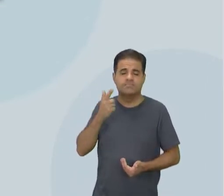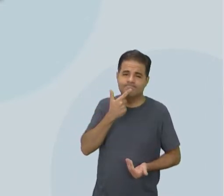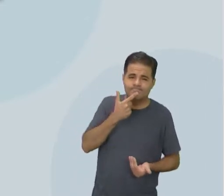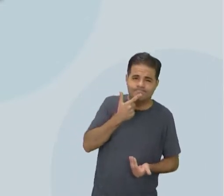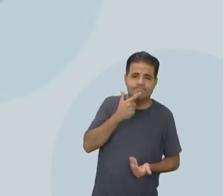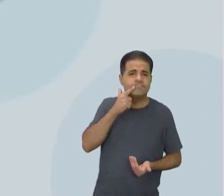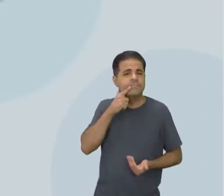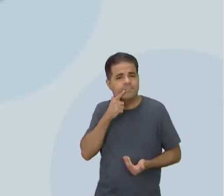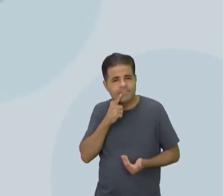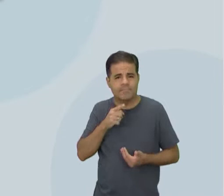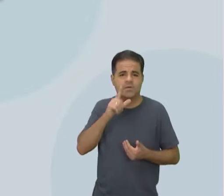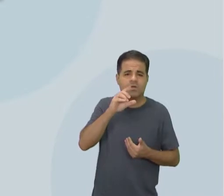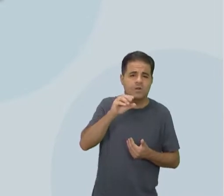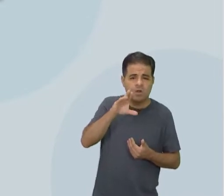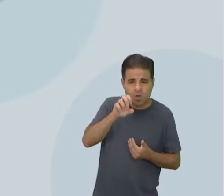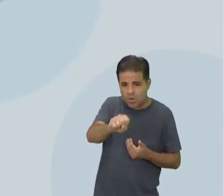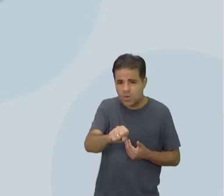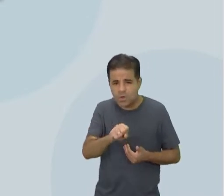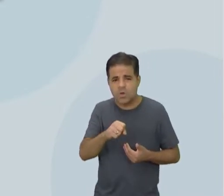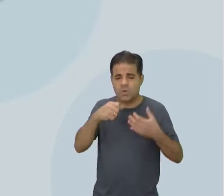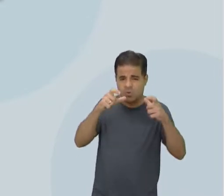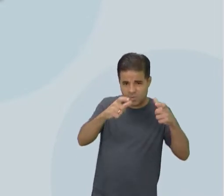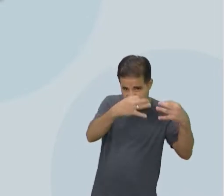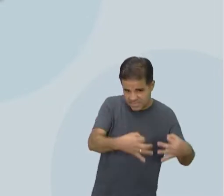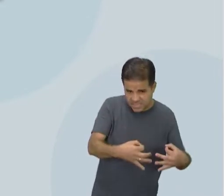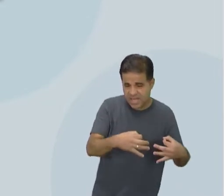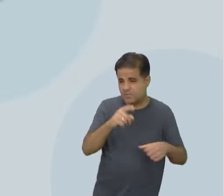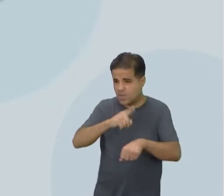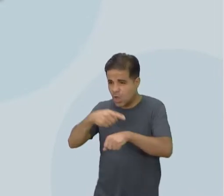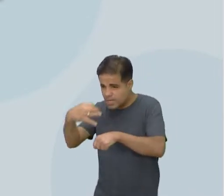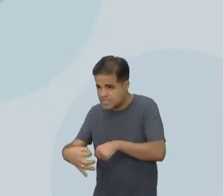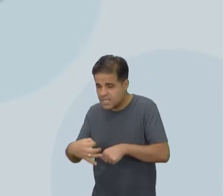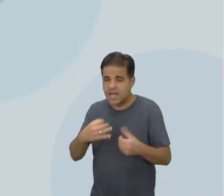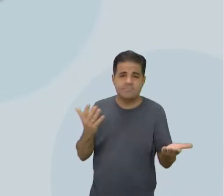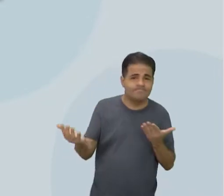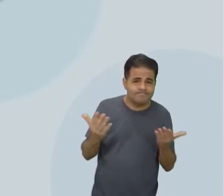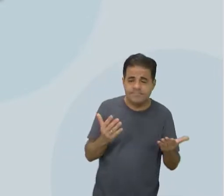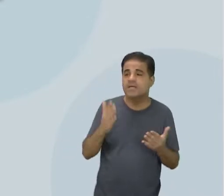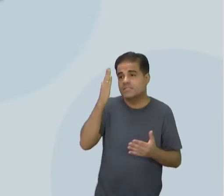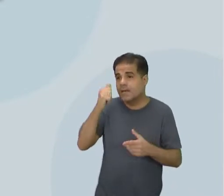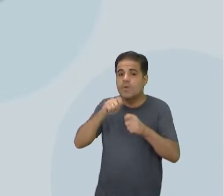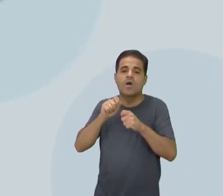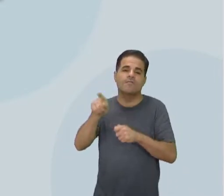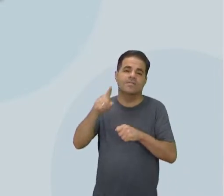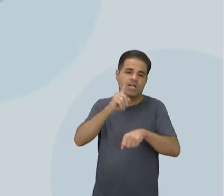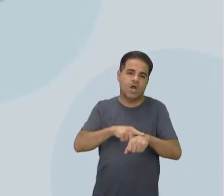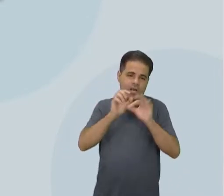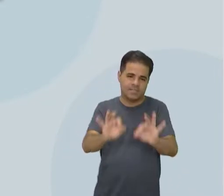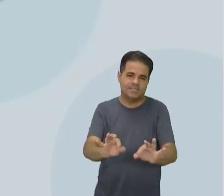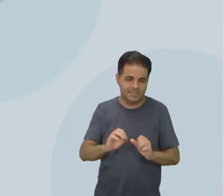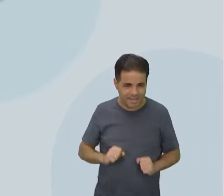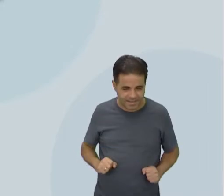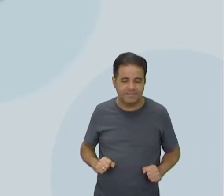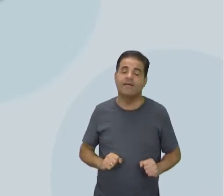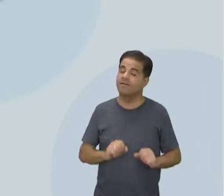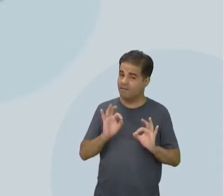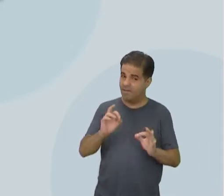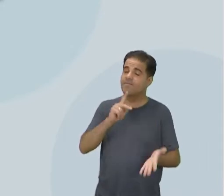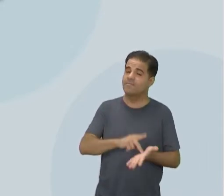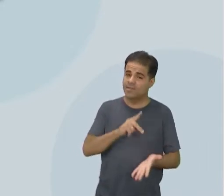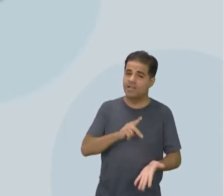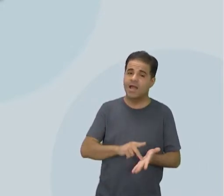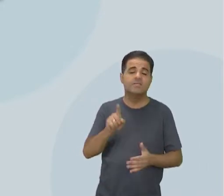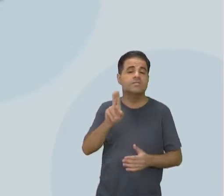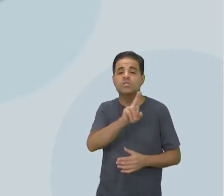desse locus, mas um pouco da sorte, estar no lugar certo, na hora certa. Isso, assim. E saber o que fazer quando está na hora certa. No lugar certo, na hora verdade. certa. Isso aí a